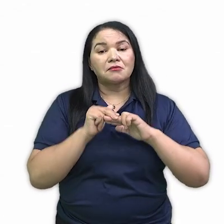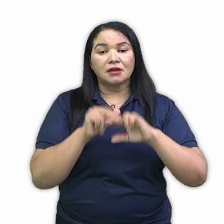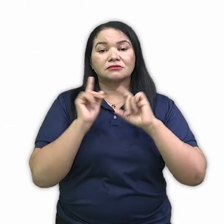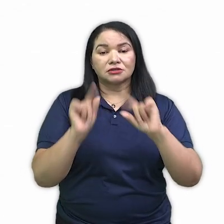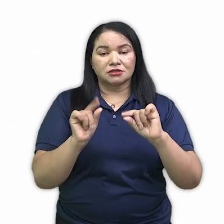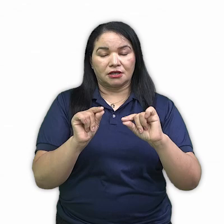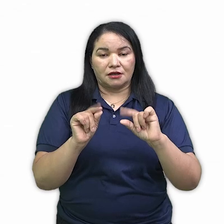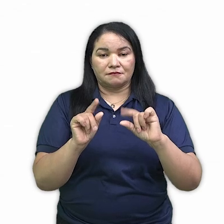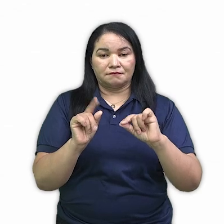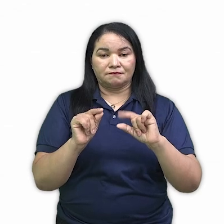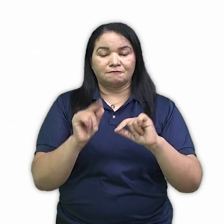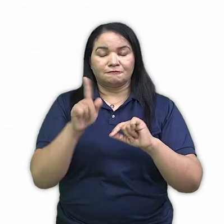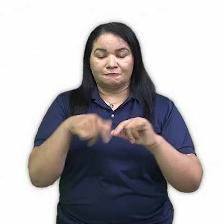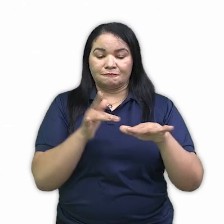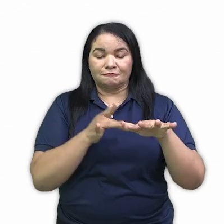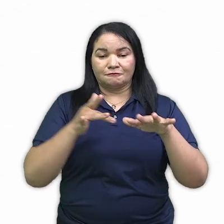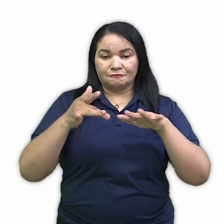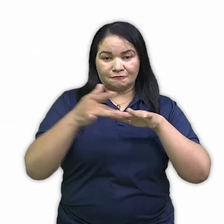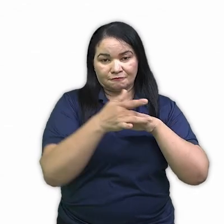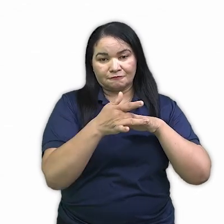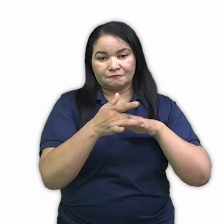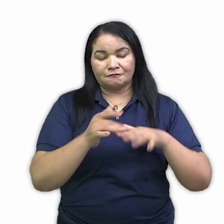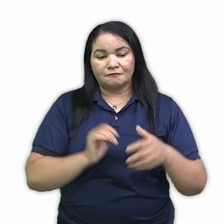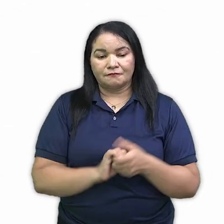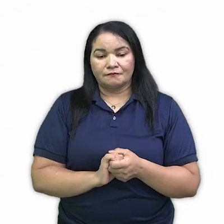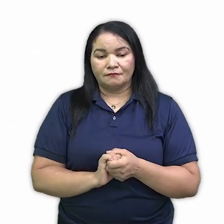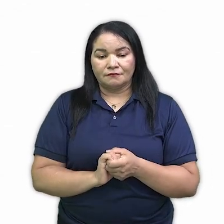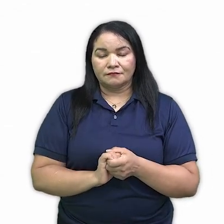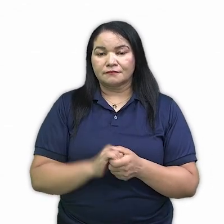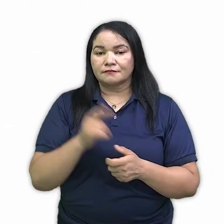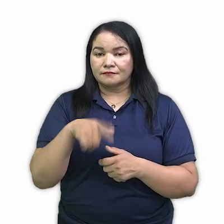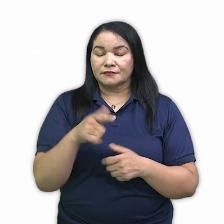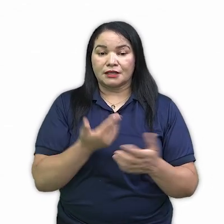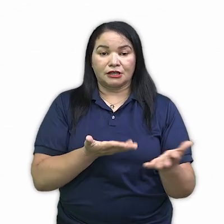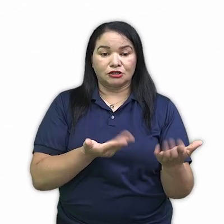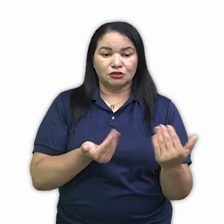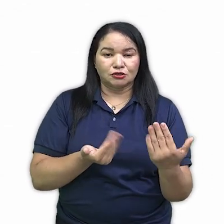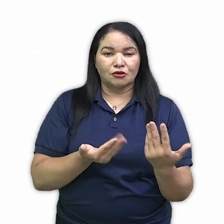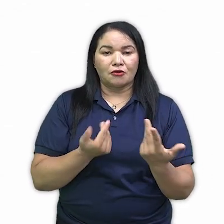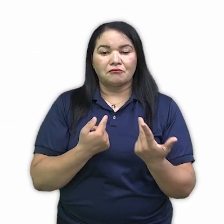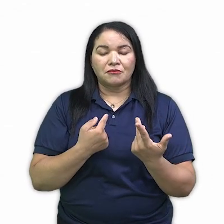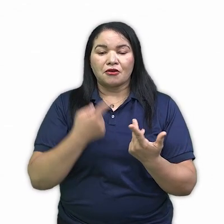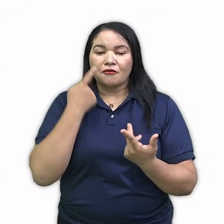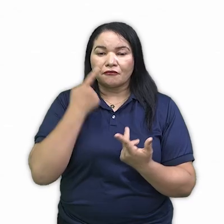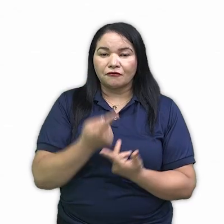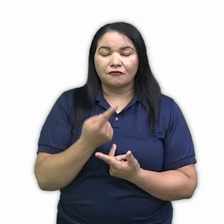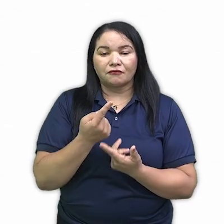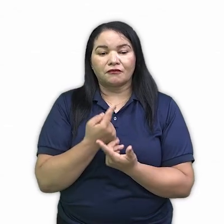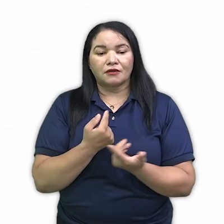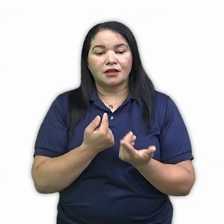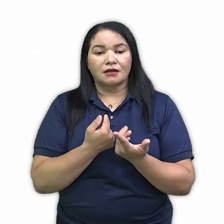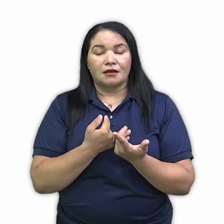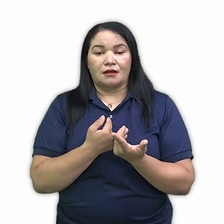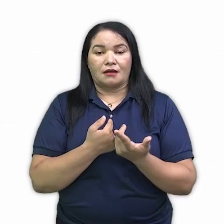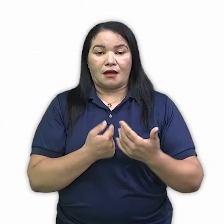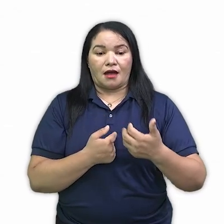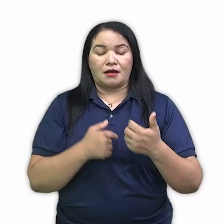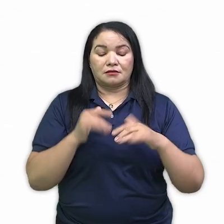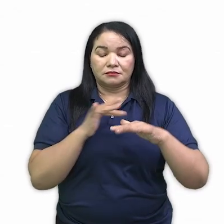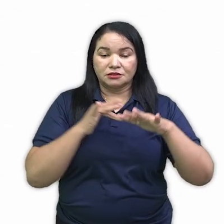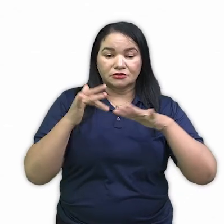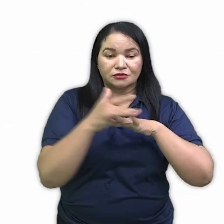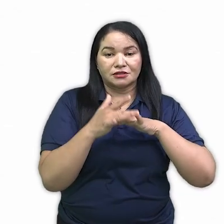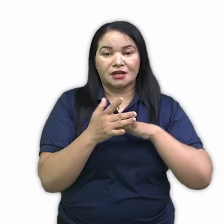dá, sobretudo, a partir das redes sociais. Muitos desses jovens se declaram comumente